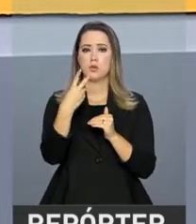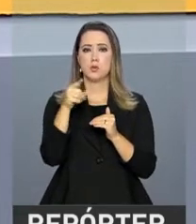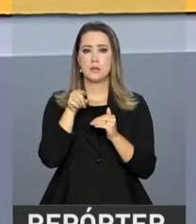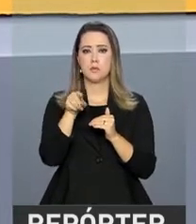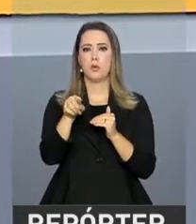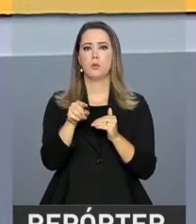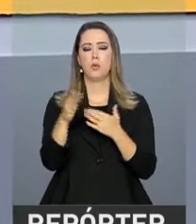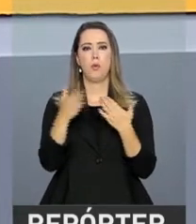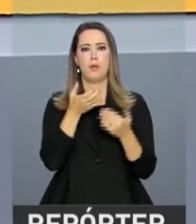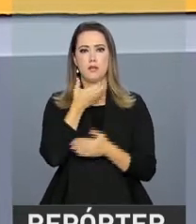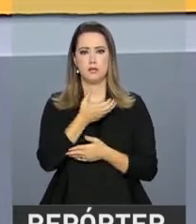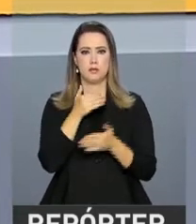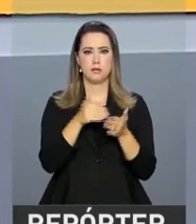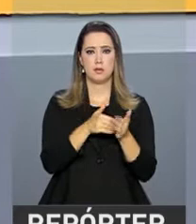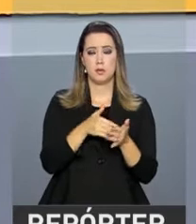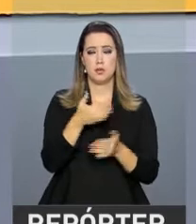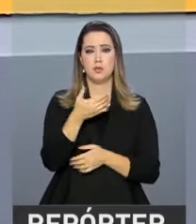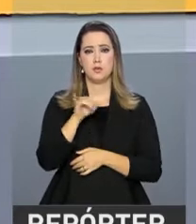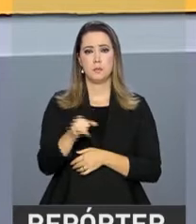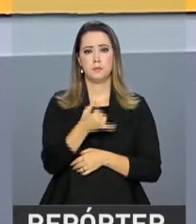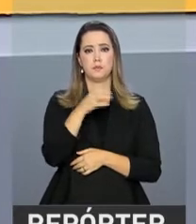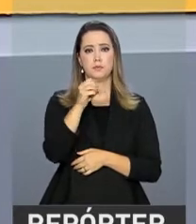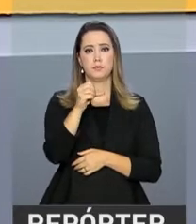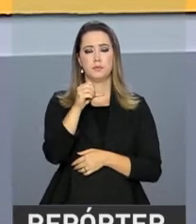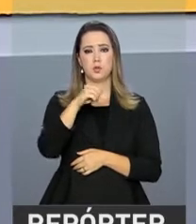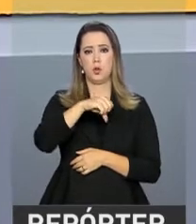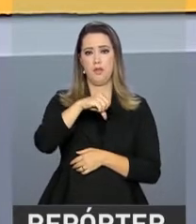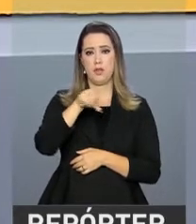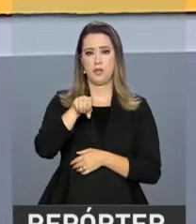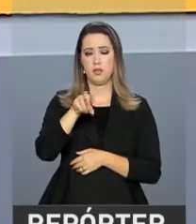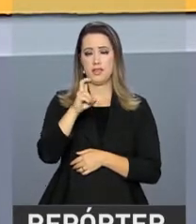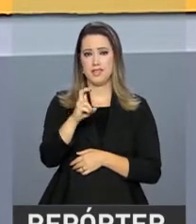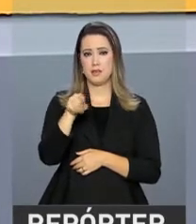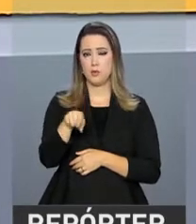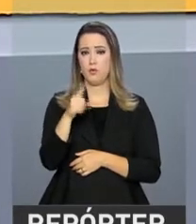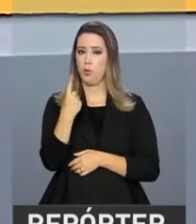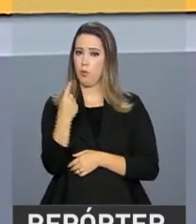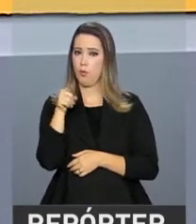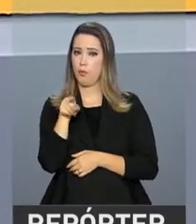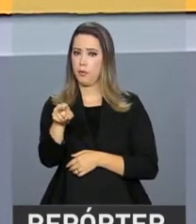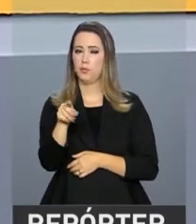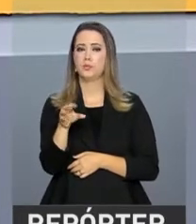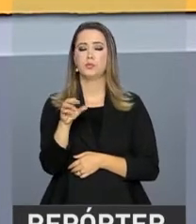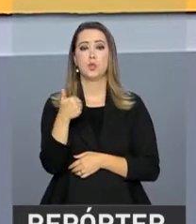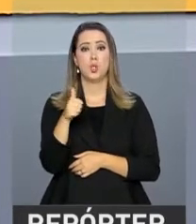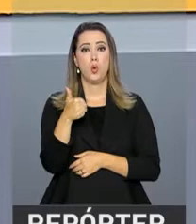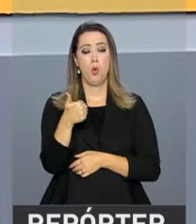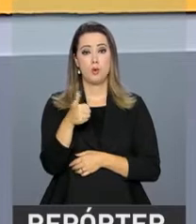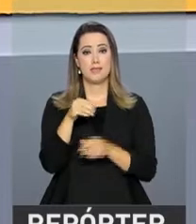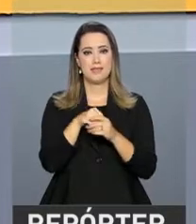2017 a janeiro deste ano e chegou a 95,1 pontos 11 dos 13 segmentos comerciais